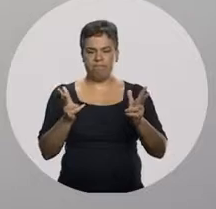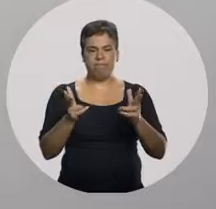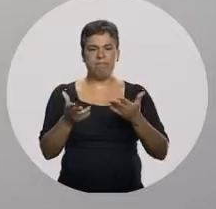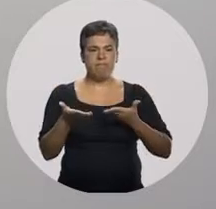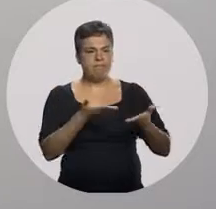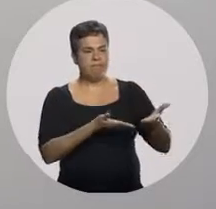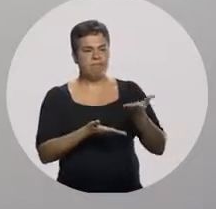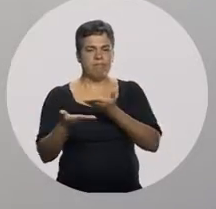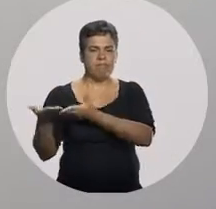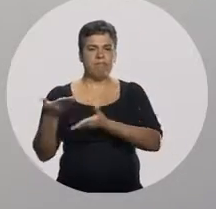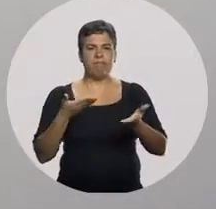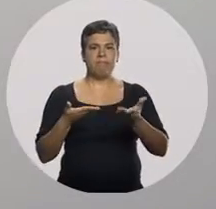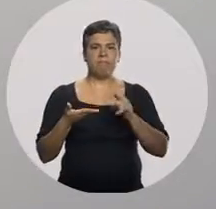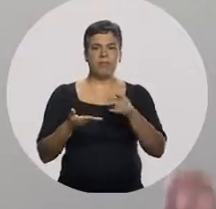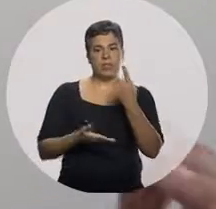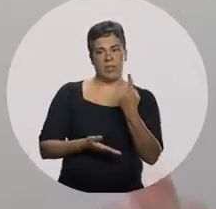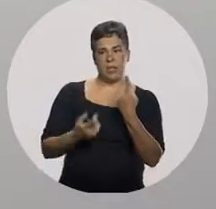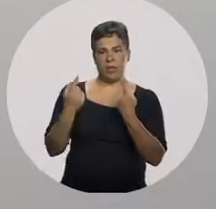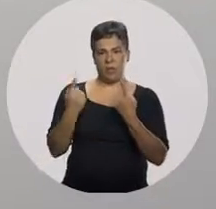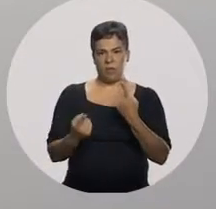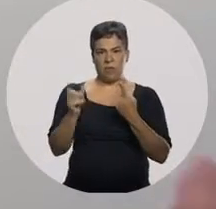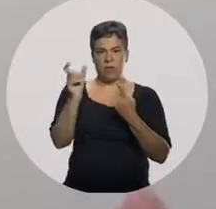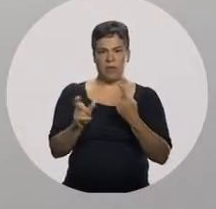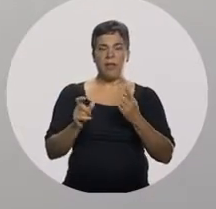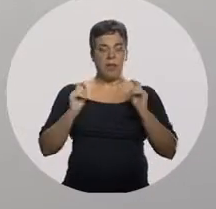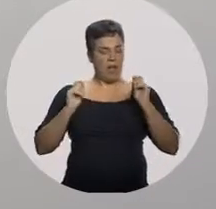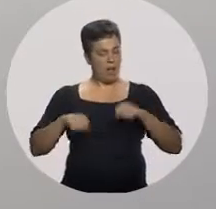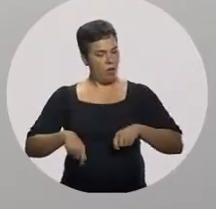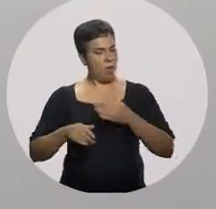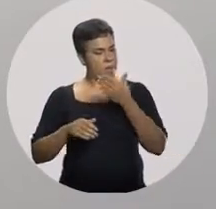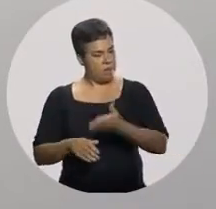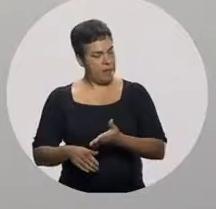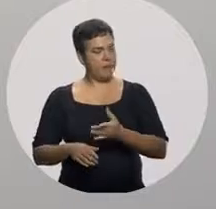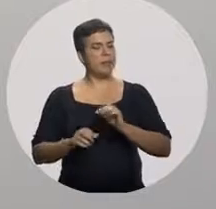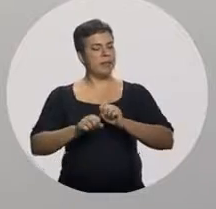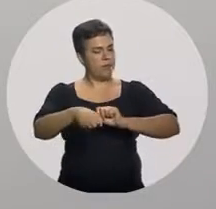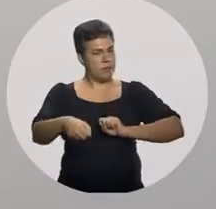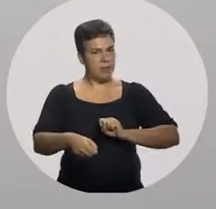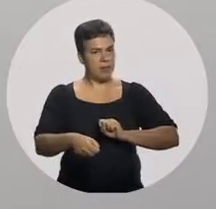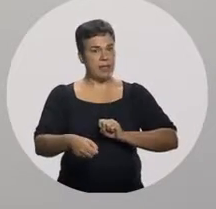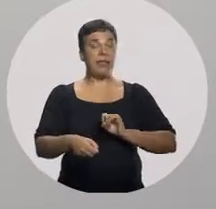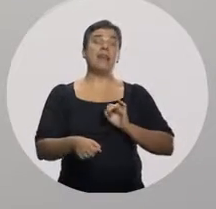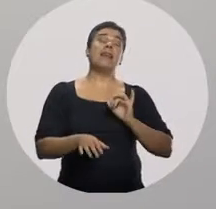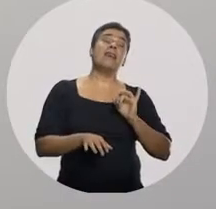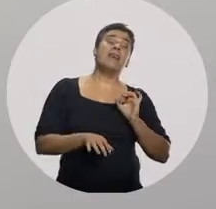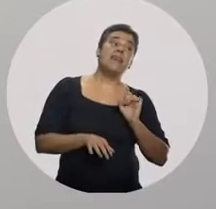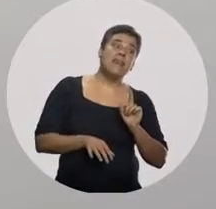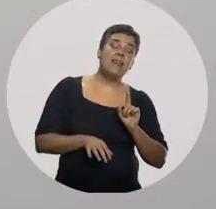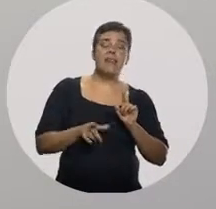gerente ou acessá-lo para dizer o seguinte: você tem um candidato com esta competência e essa formação acadêmica